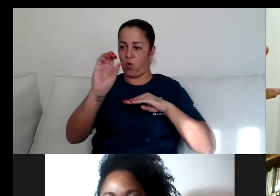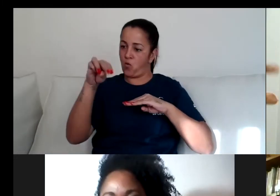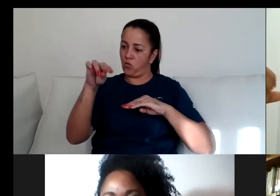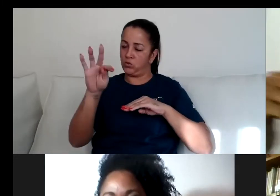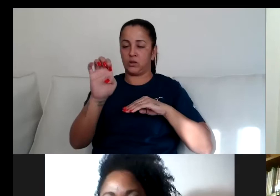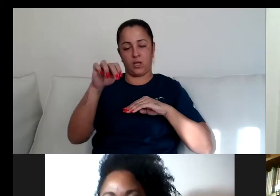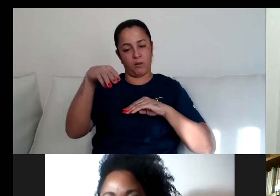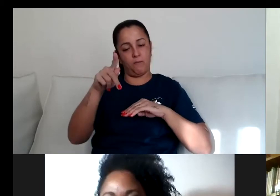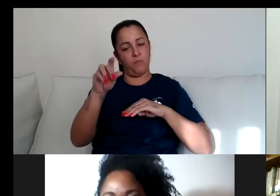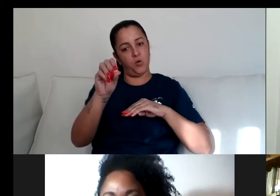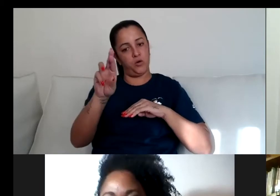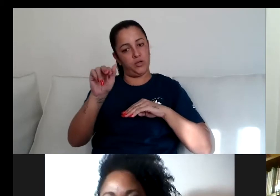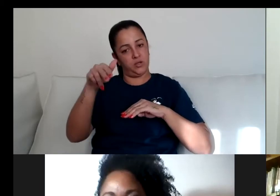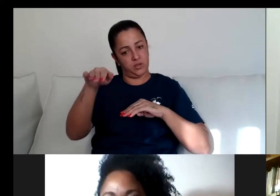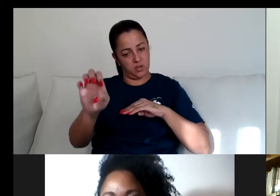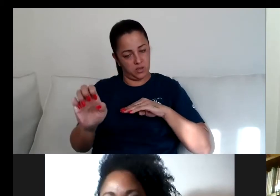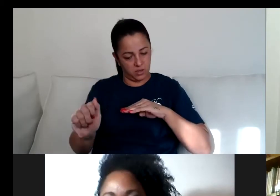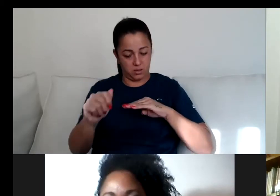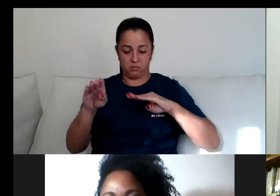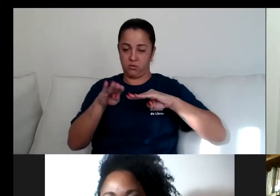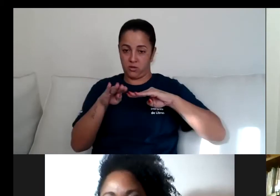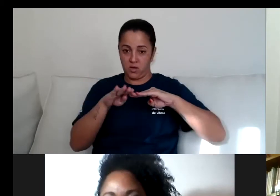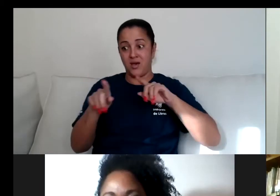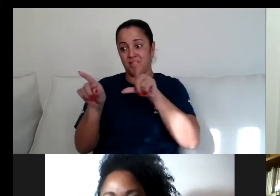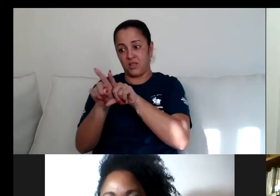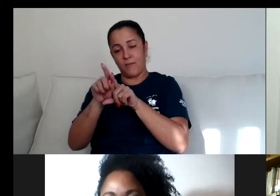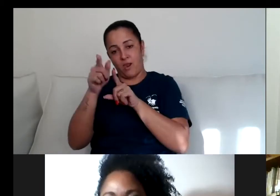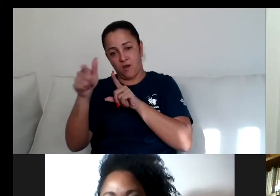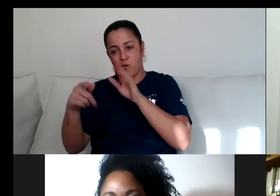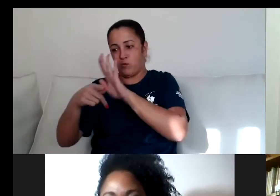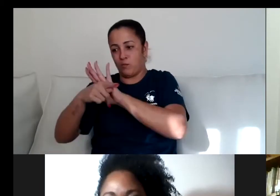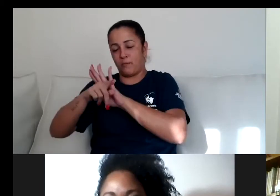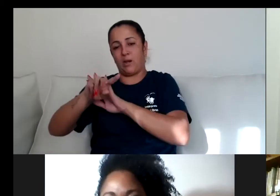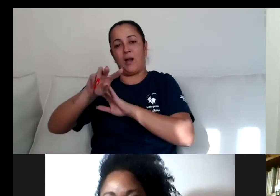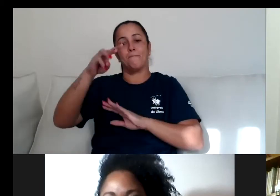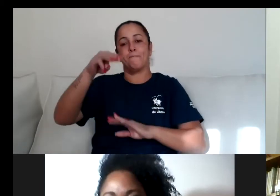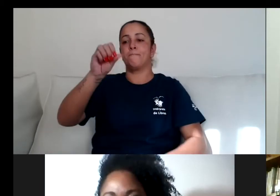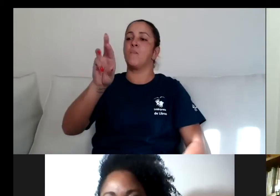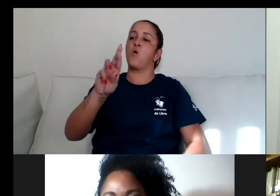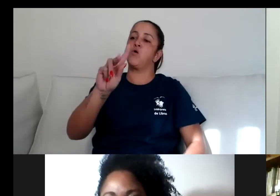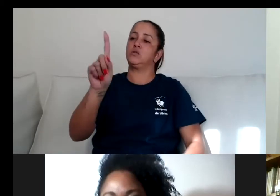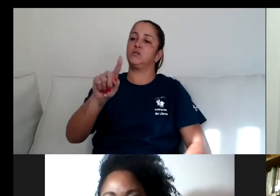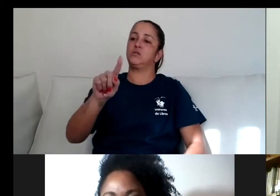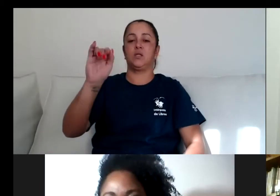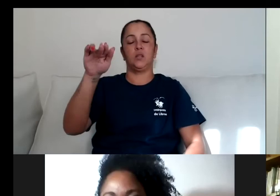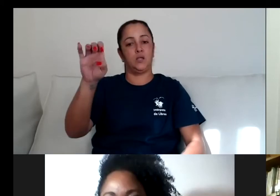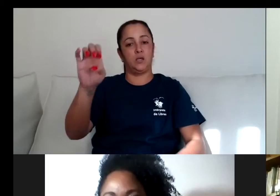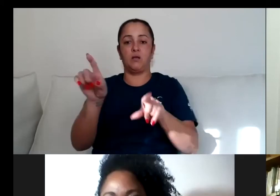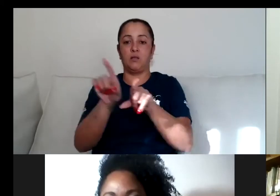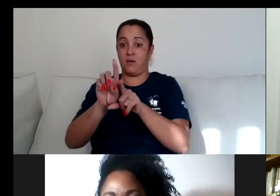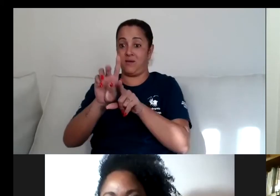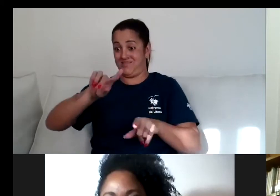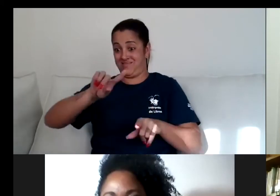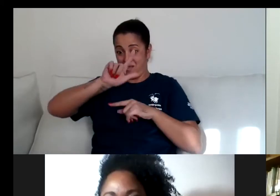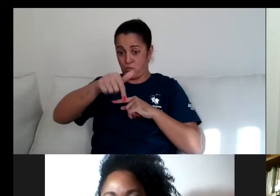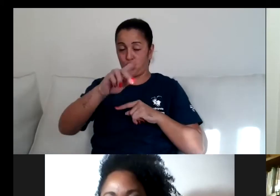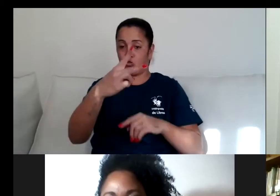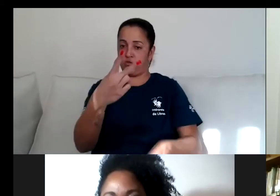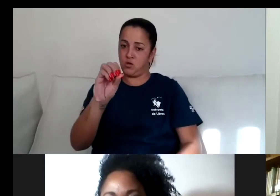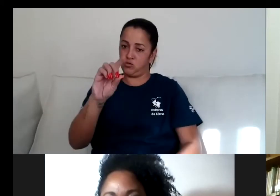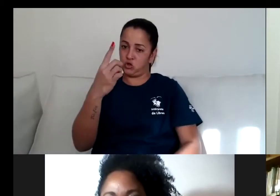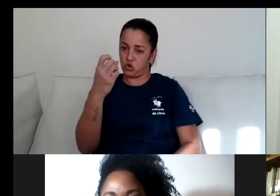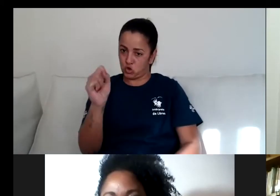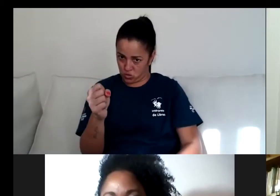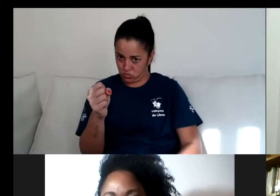Nambuê, pela Morizines, e em 2018 o livro Nós, 20 poemas de uma